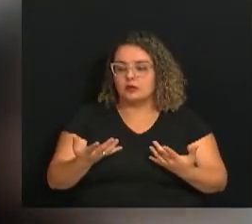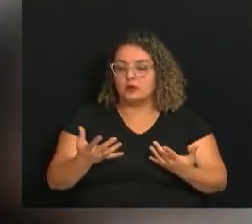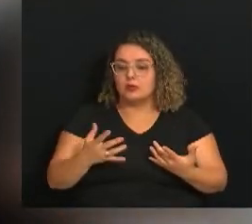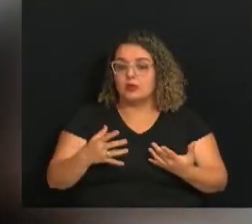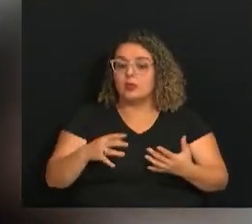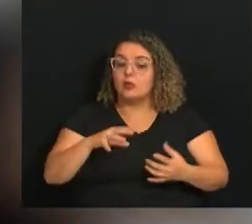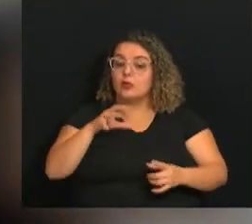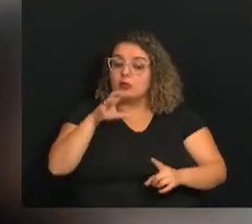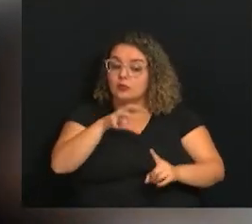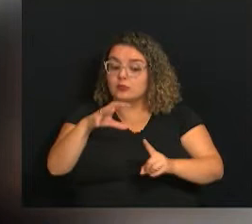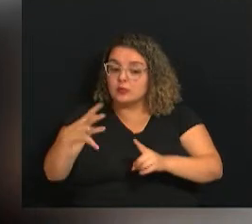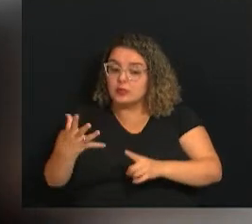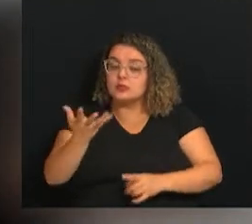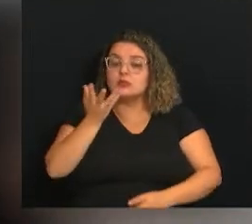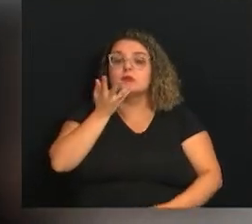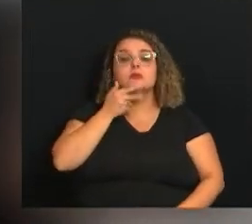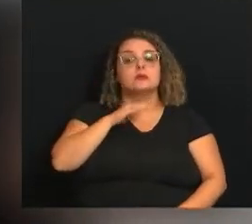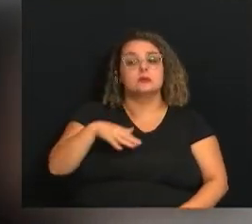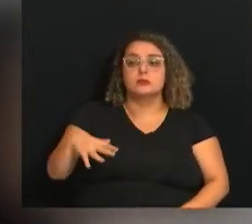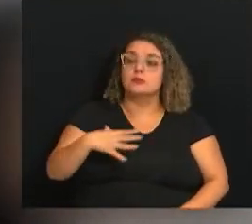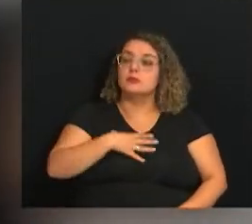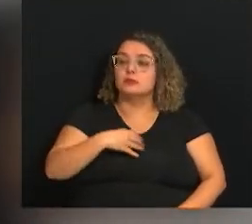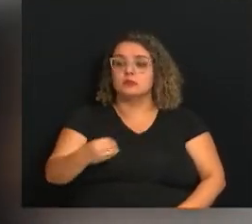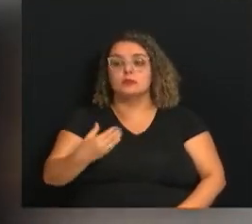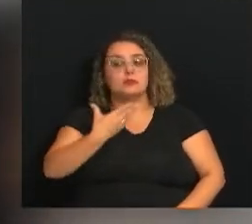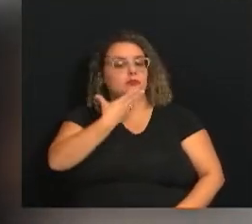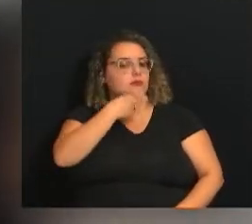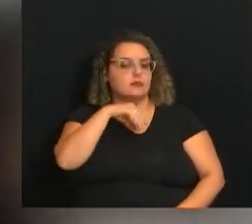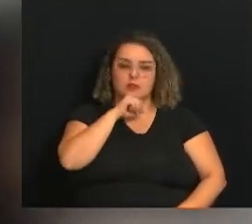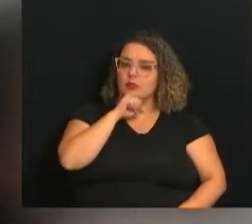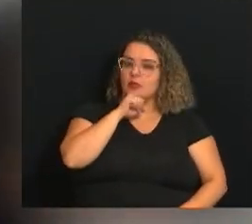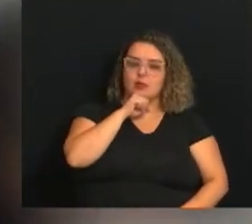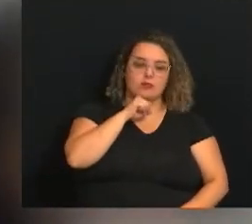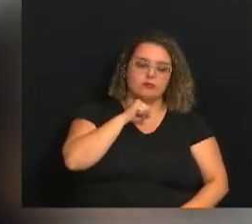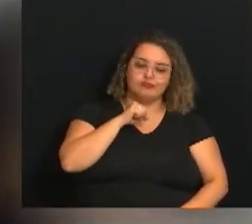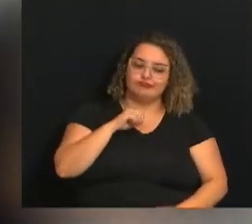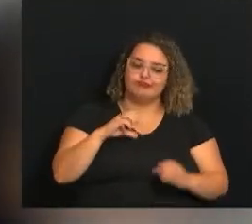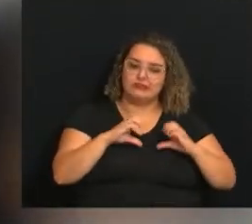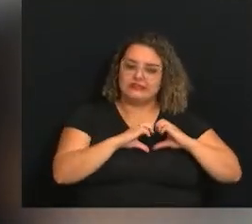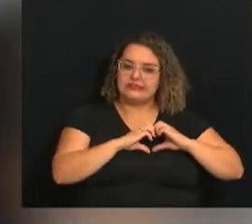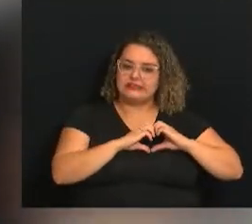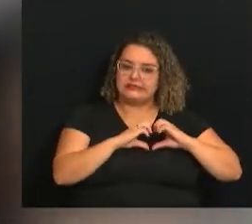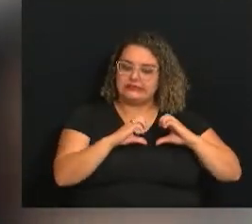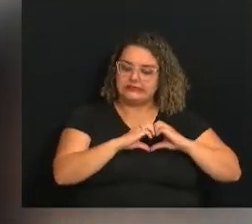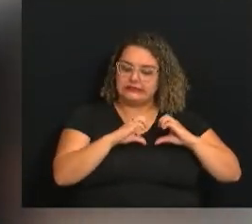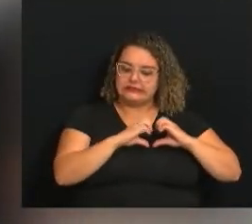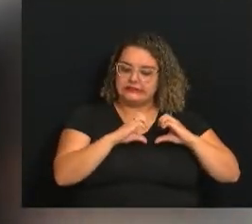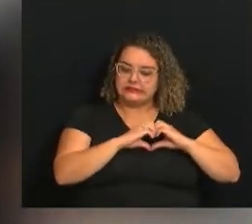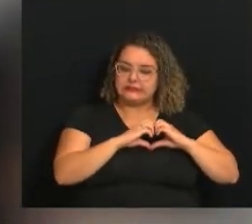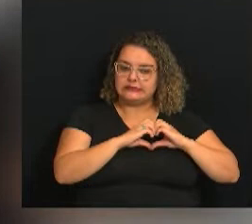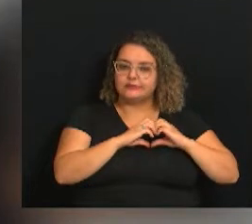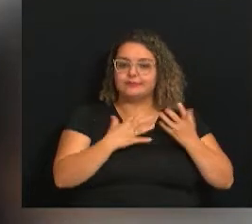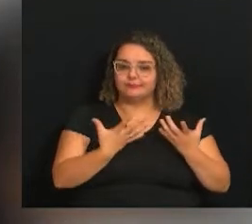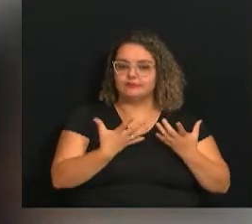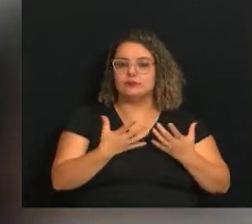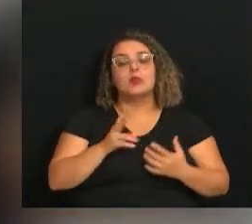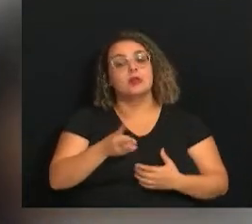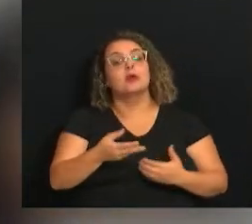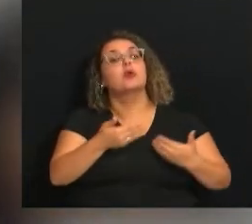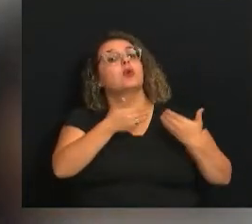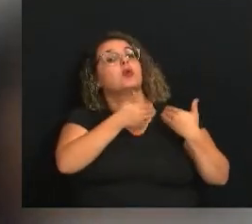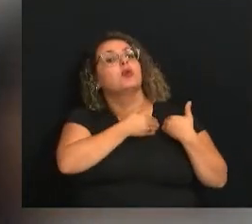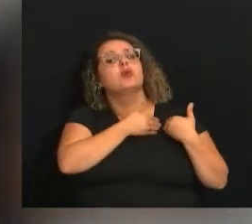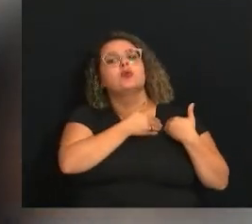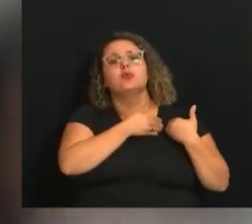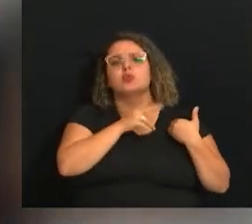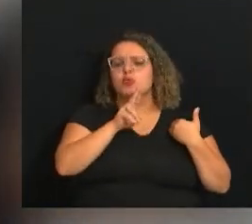nossos filhos, aqui o pai não aguenta. É aquilo que eu acredito mesmo, mas sempre com responsabilidade, sem ofender ninguém,